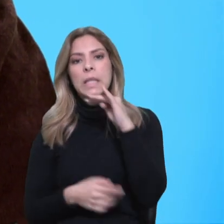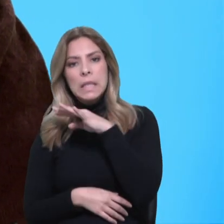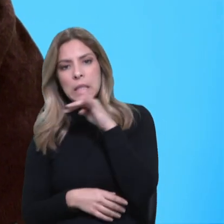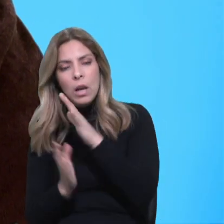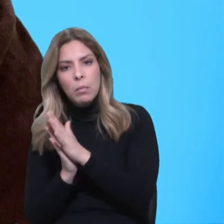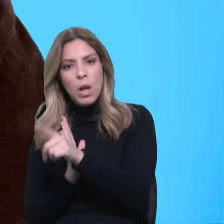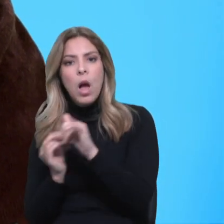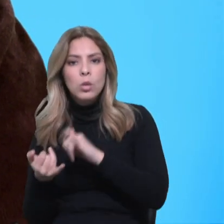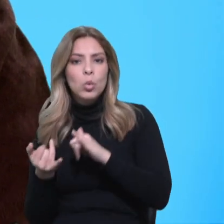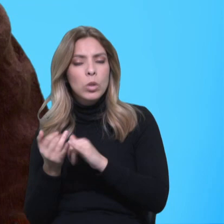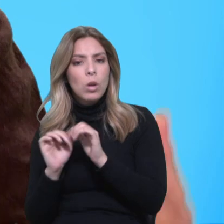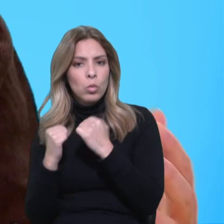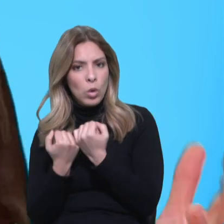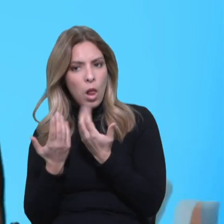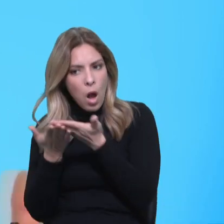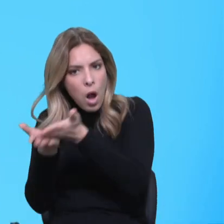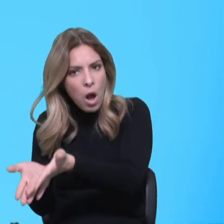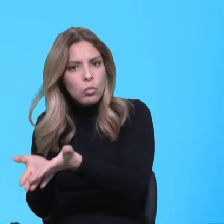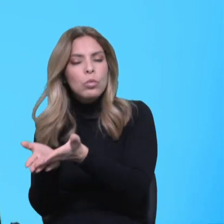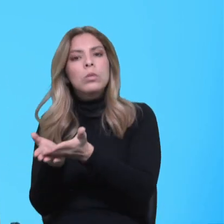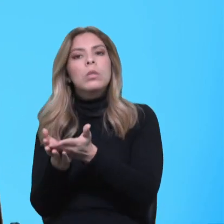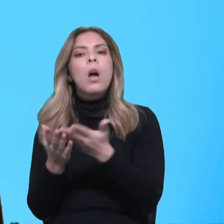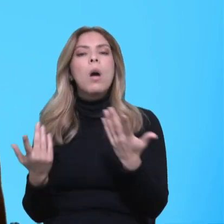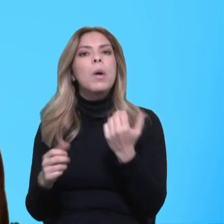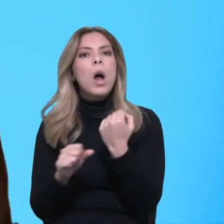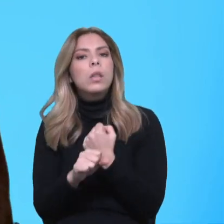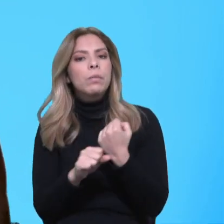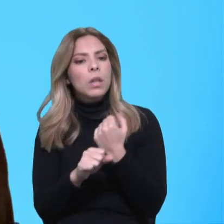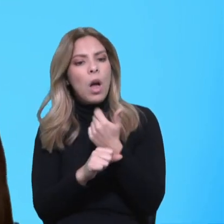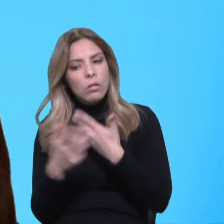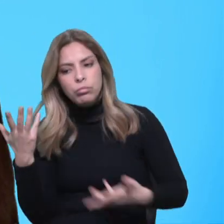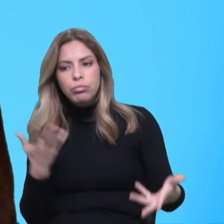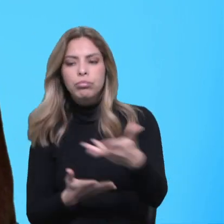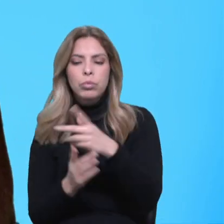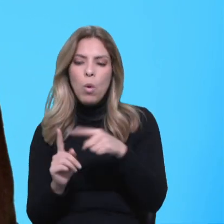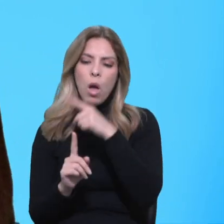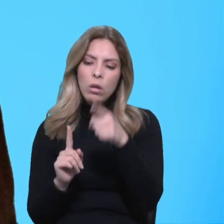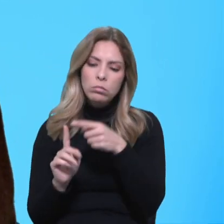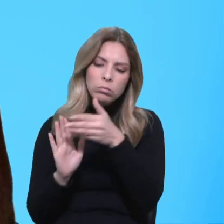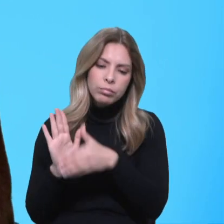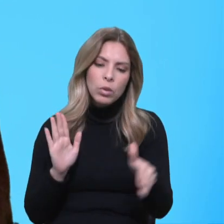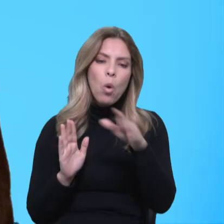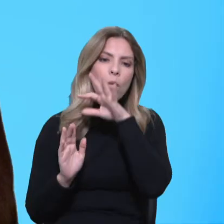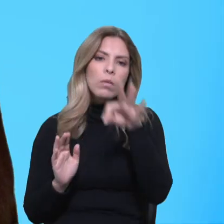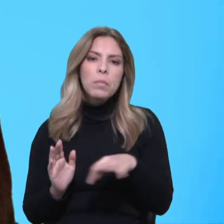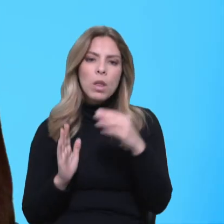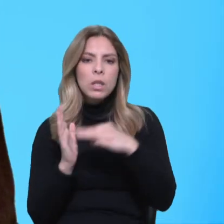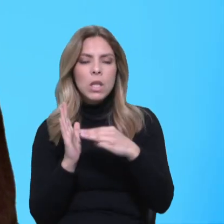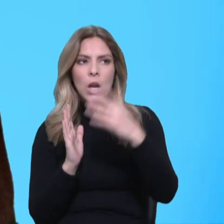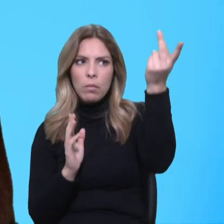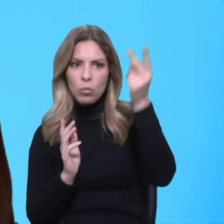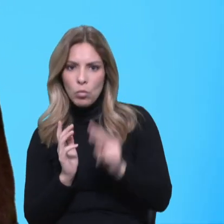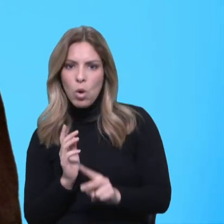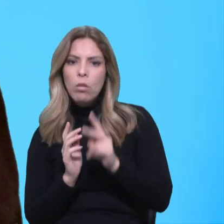uma associação de apoio social, fazemos muitas atividades em partilha ao longo dos anos, desde acolher uma família síria,